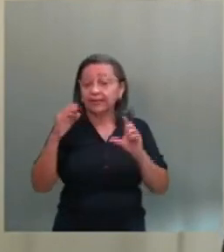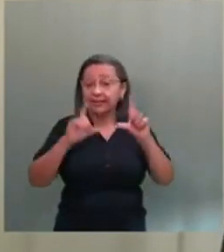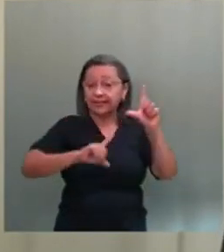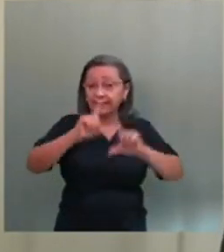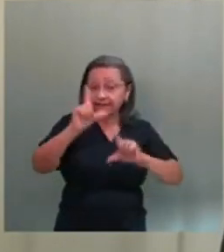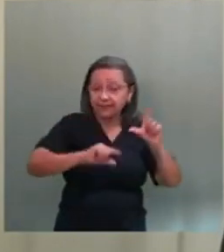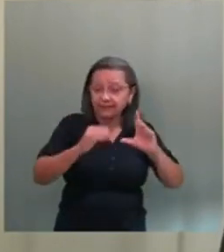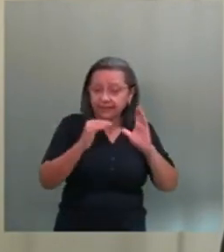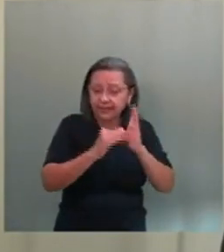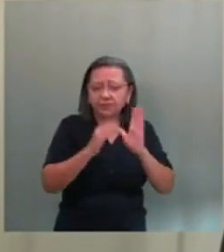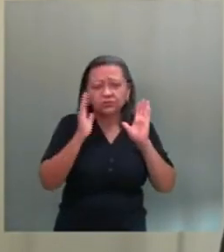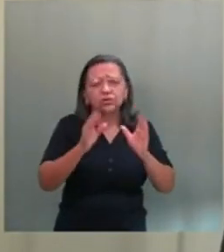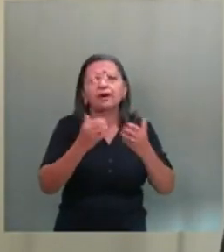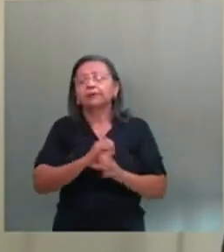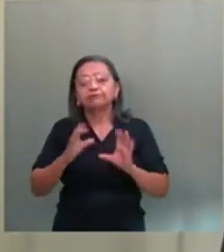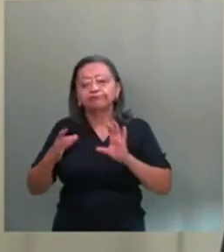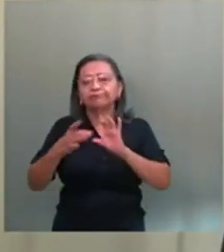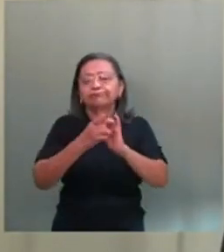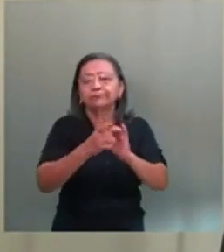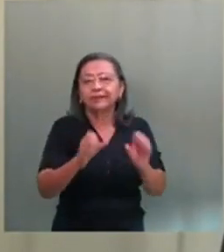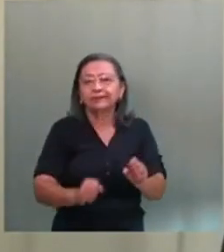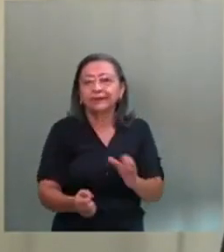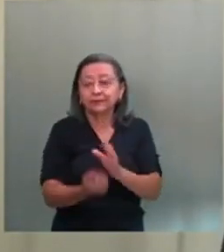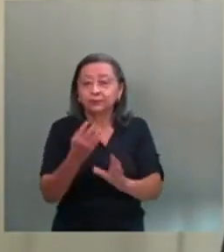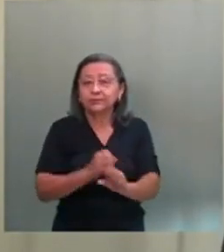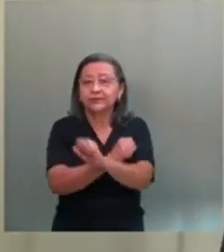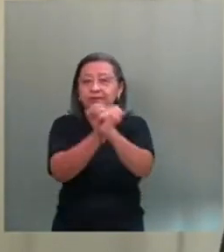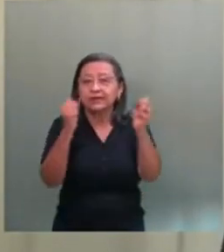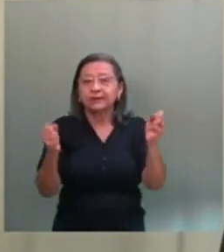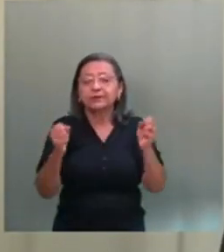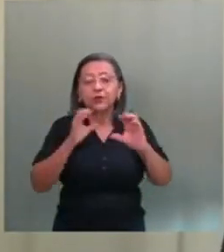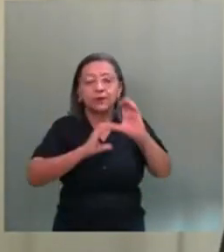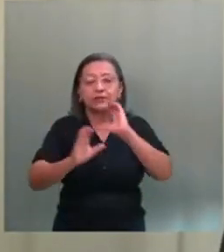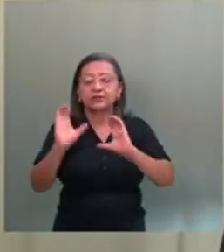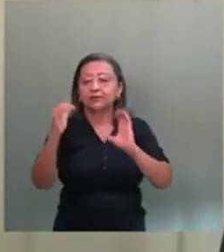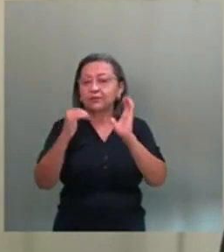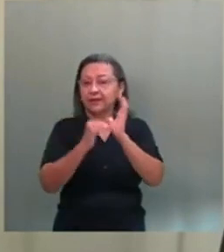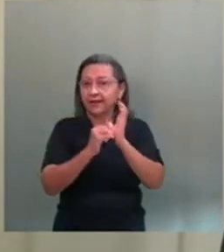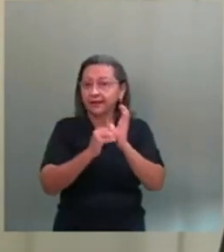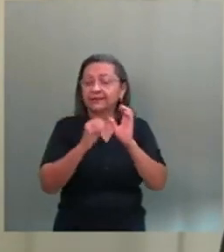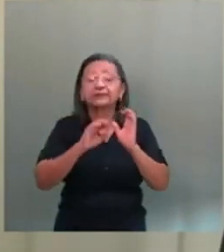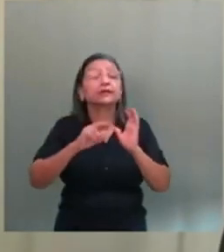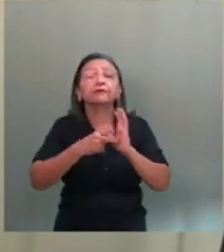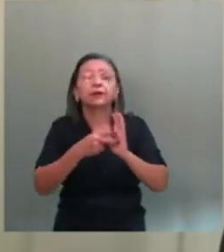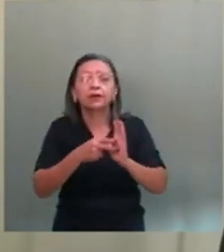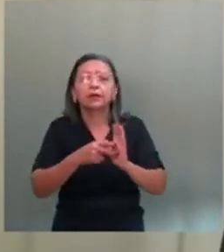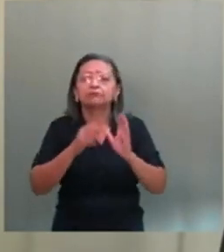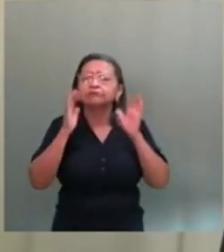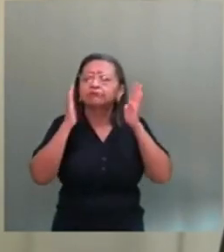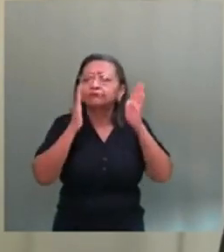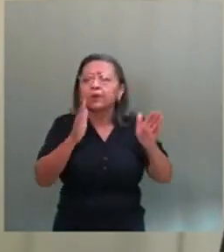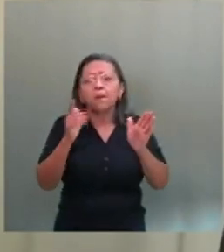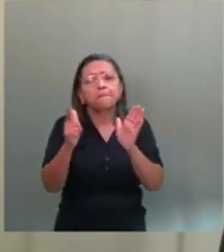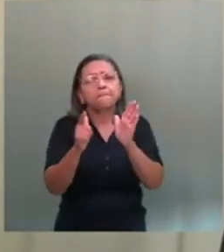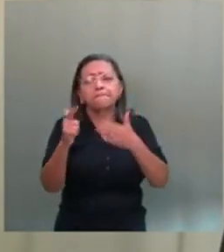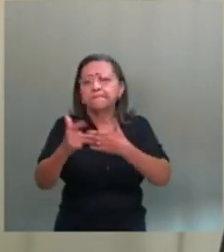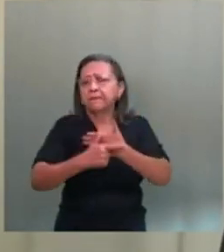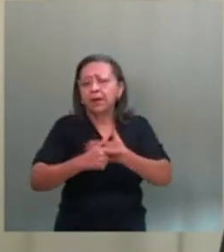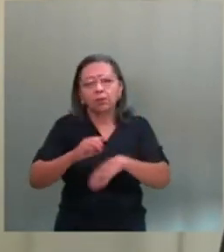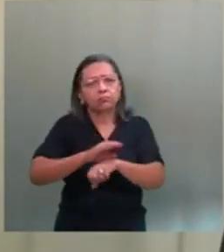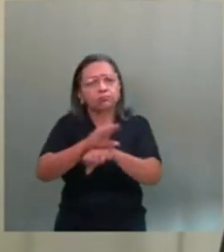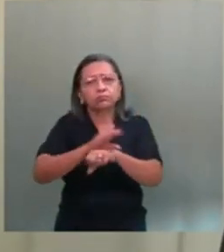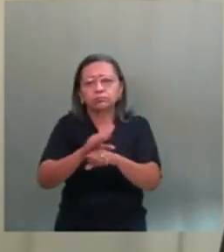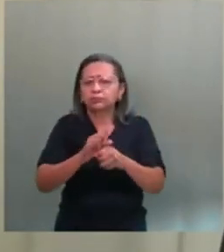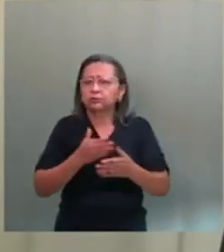já funcionava desde fevereiro do ano. A comunicação da casa significava cumprir o papel constitucional de prestar